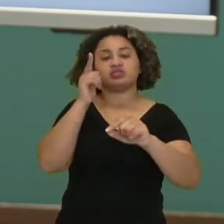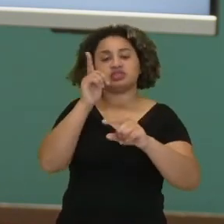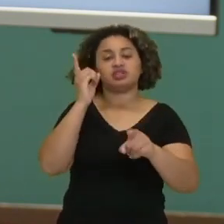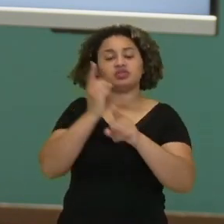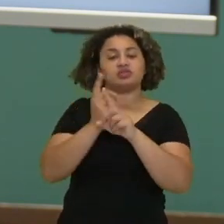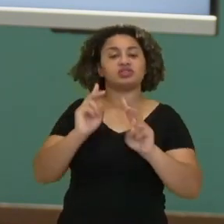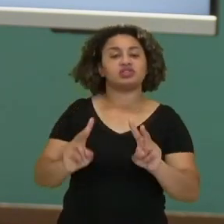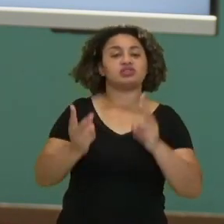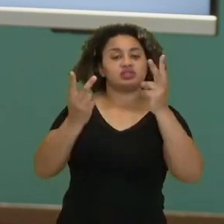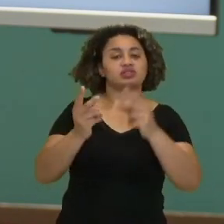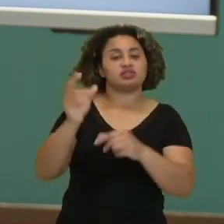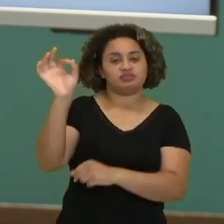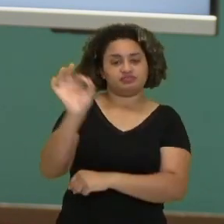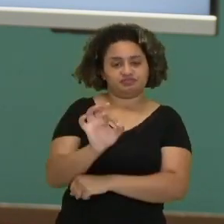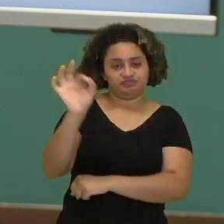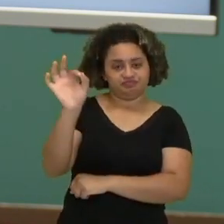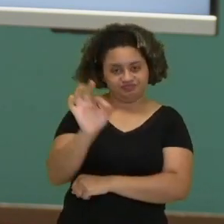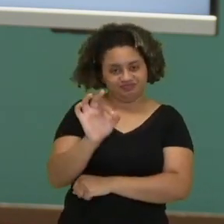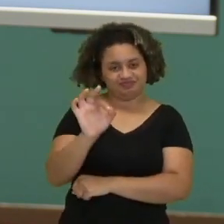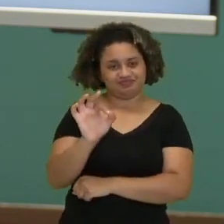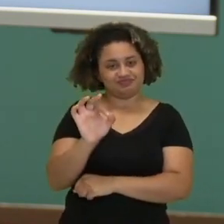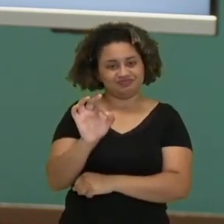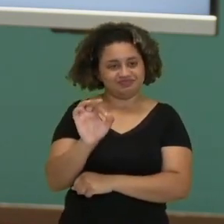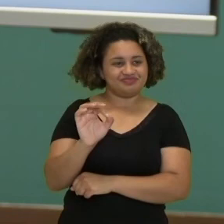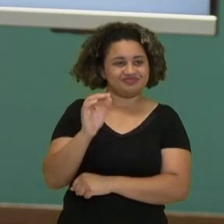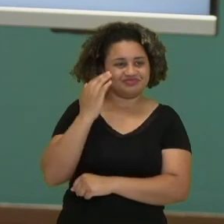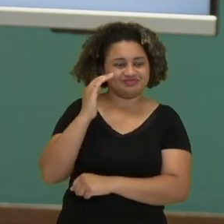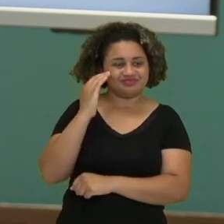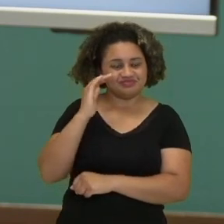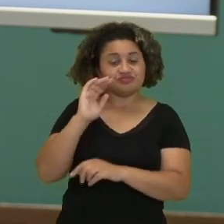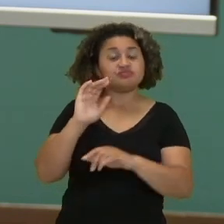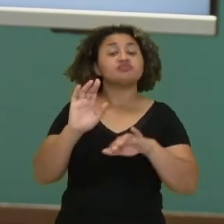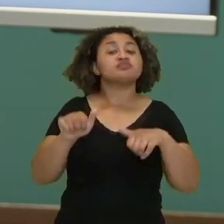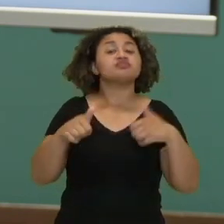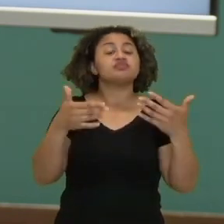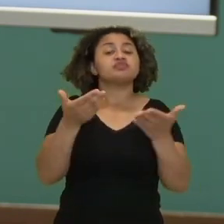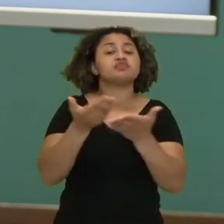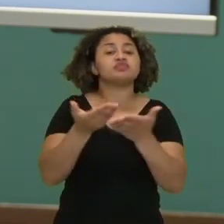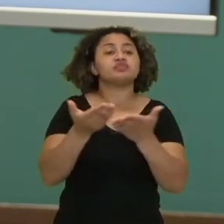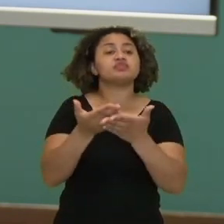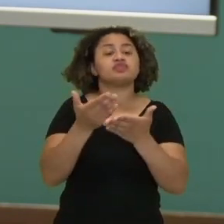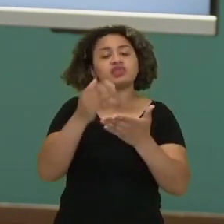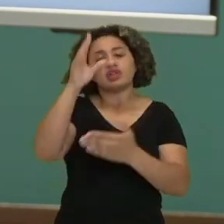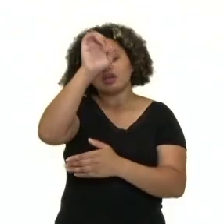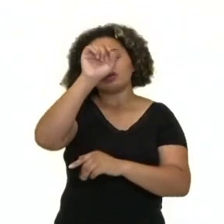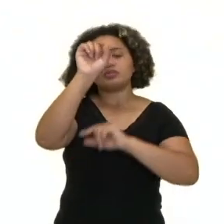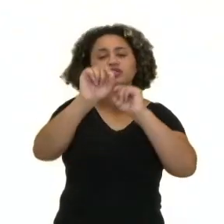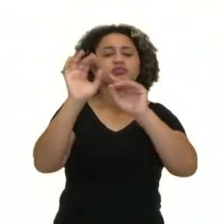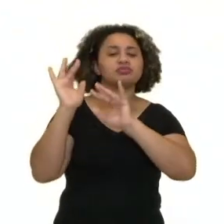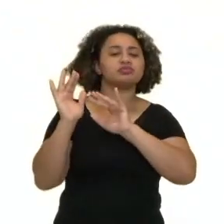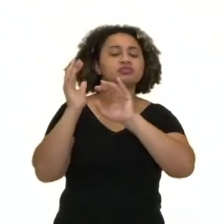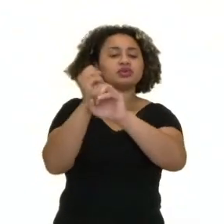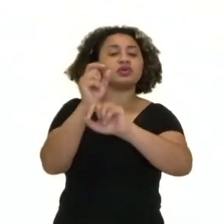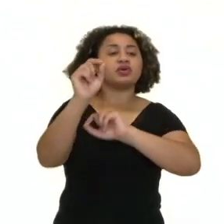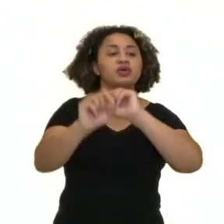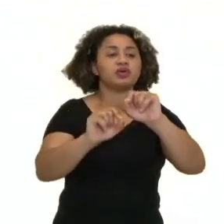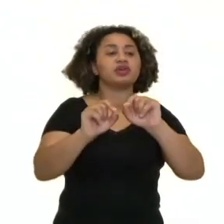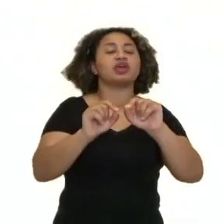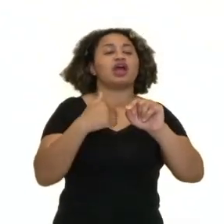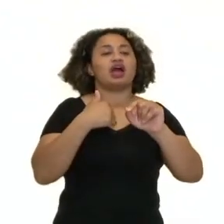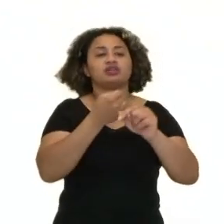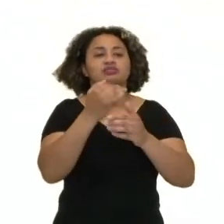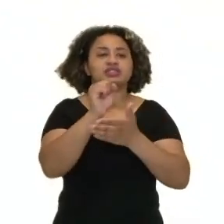o valor em porcentagem, ok? Bom, nesta aula nós resolvemos